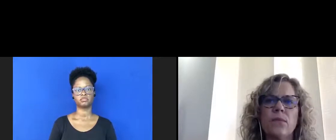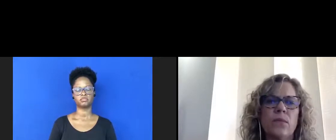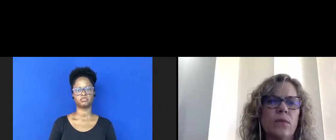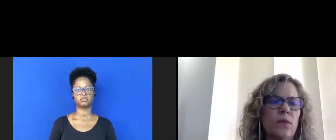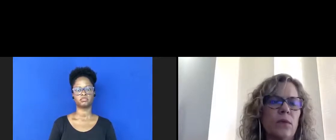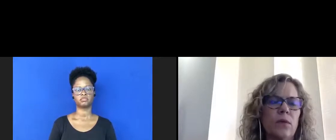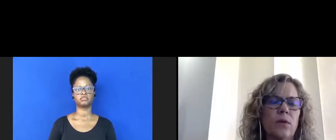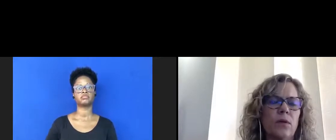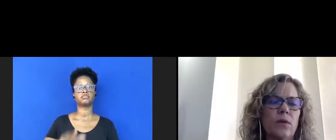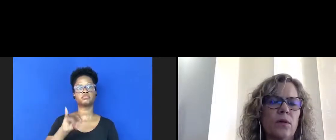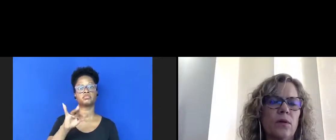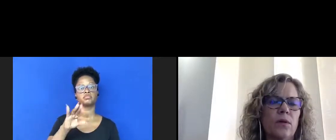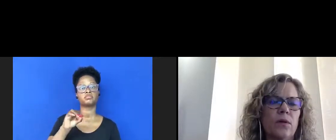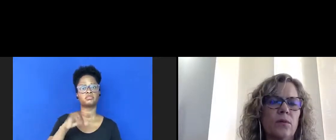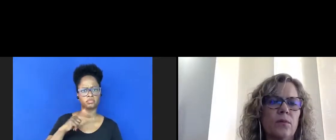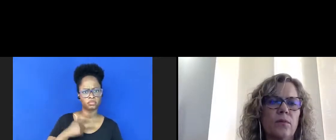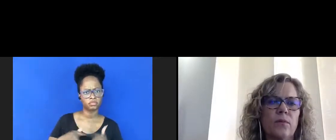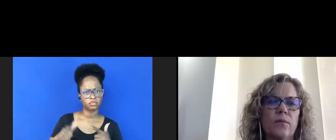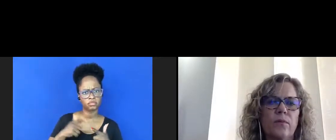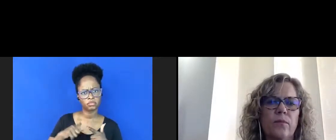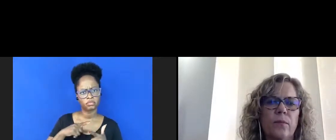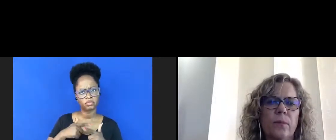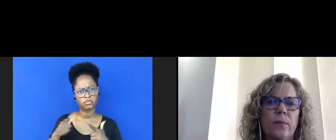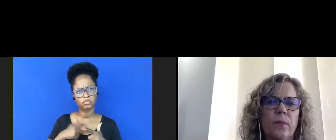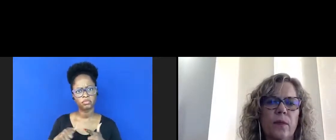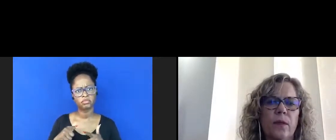Léo, algum problema?